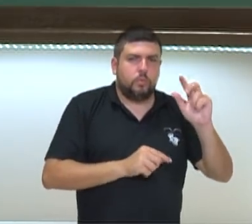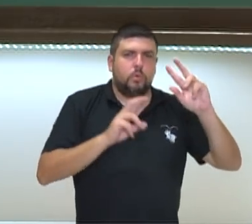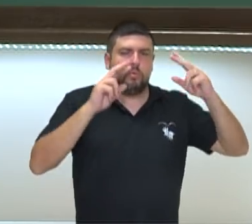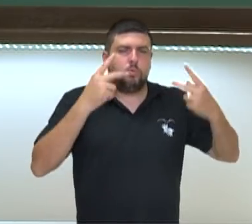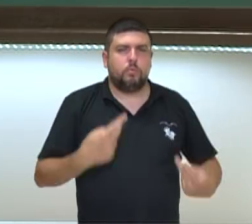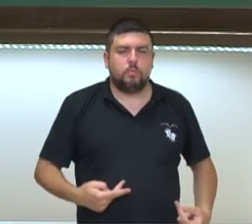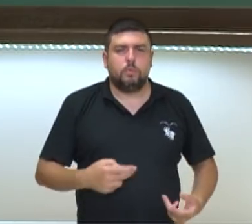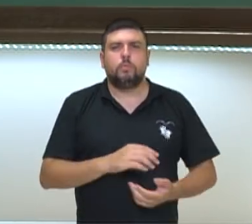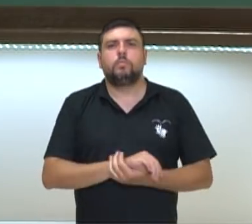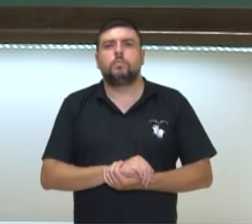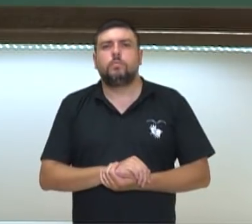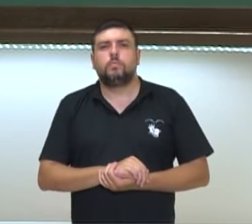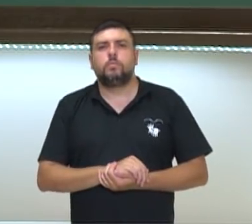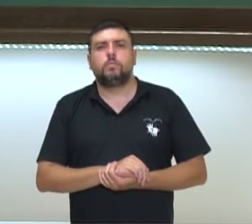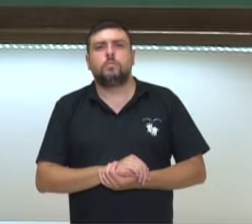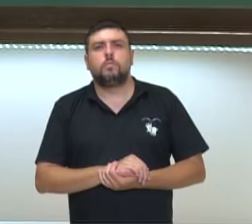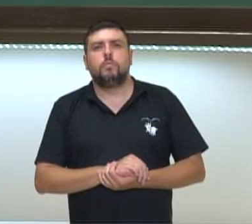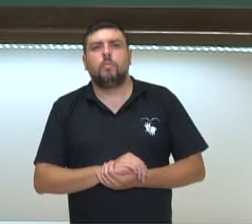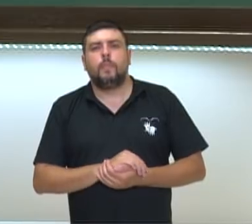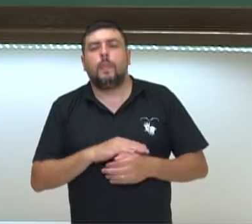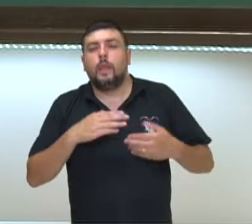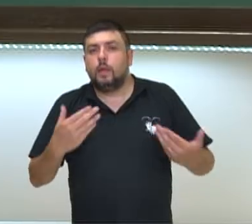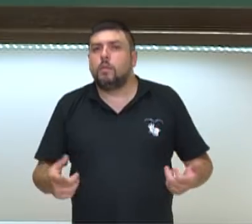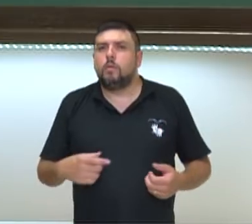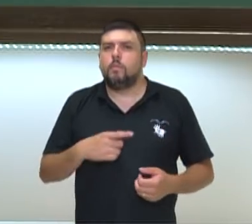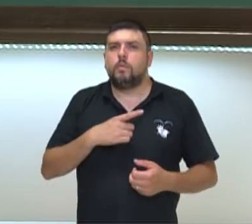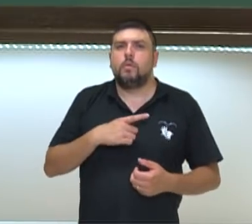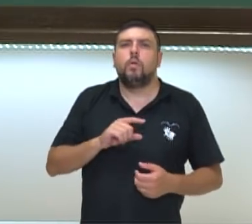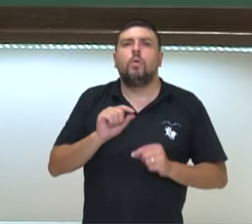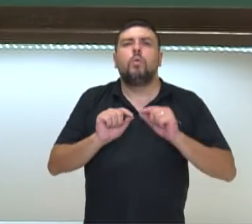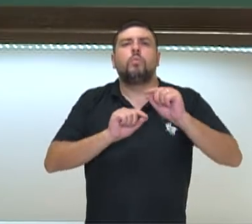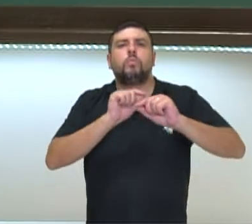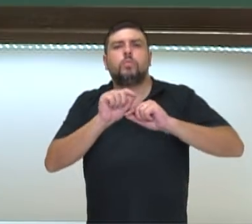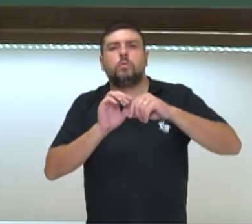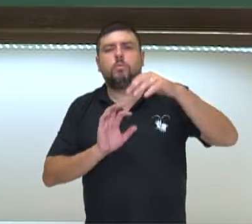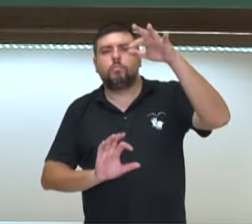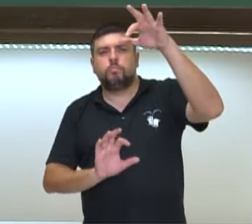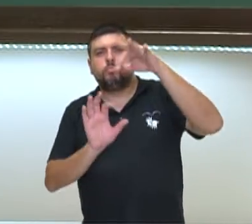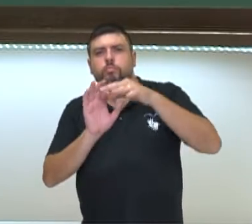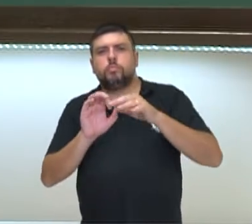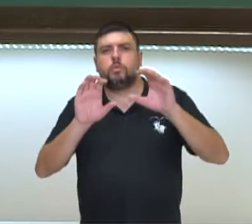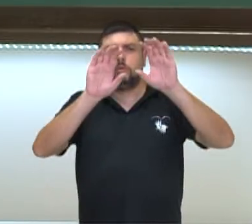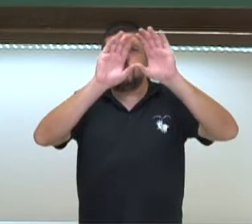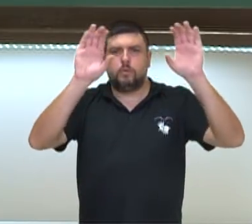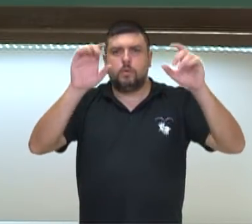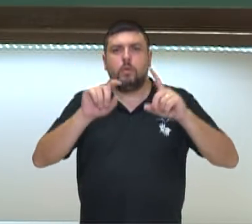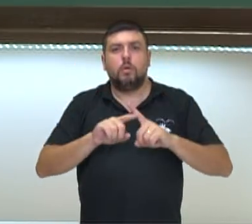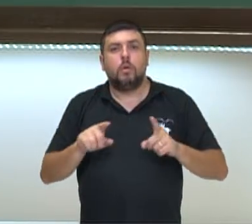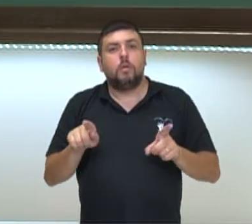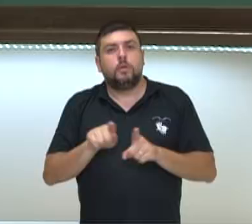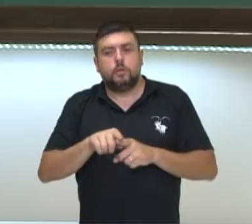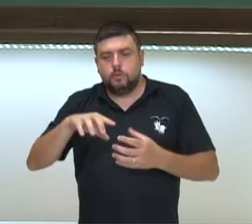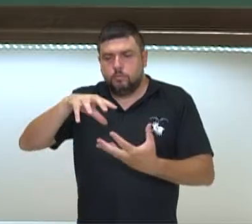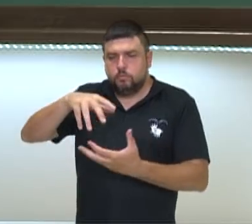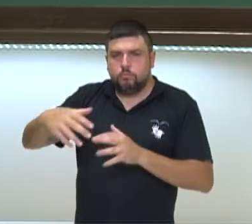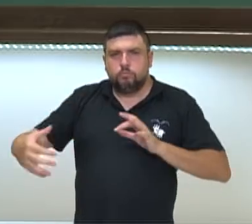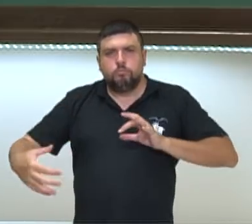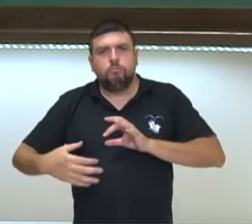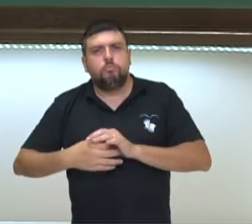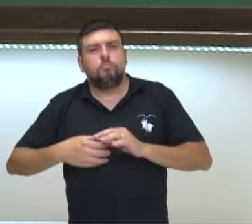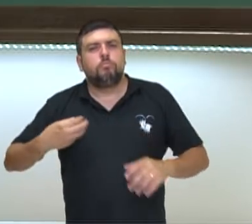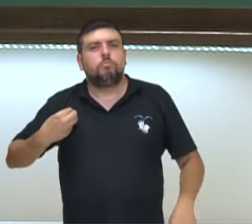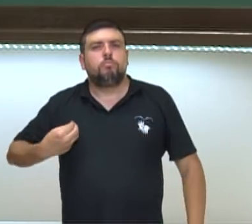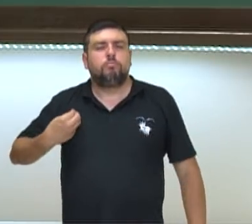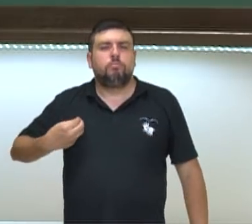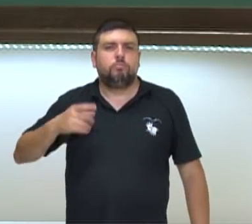as coisas espirituais e com o mundo, com a razão, a ciência, mas com o trabalho, com as vivências do dia a